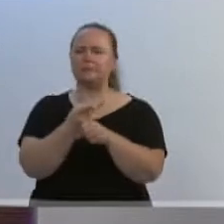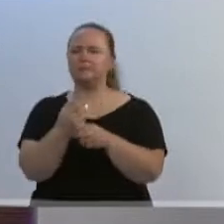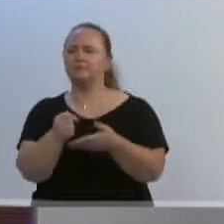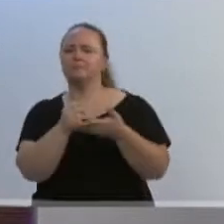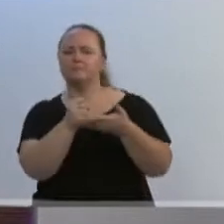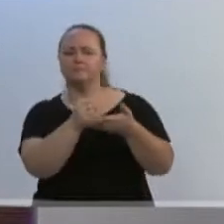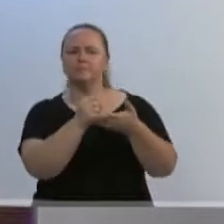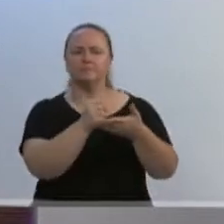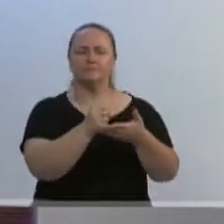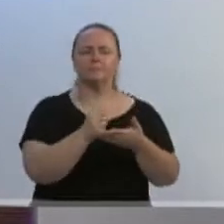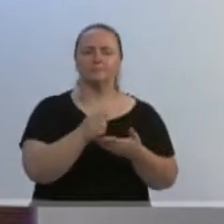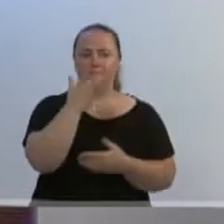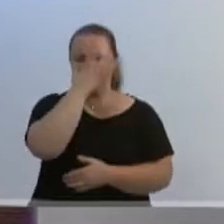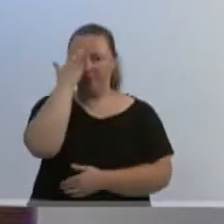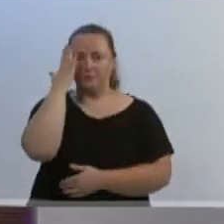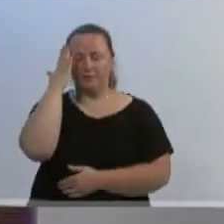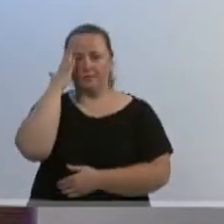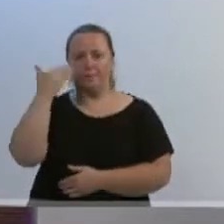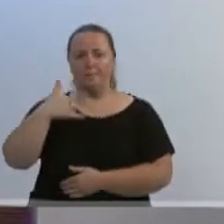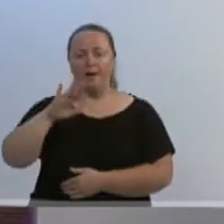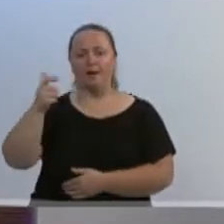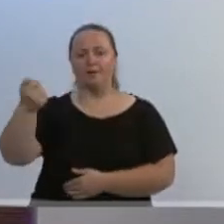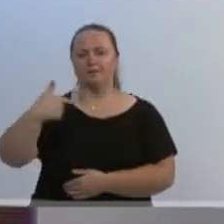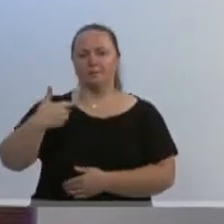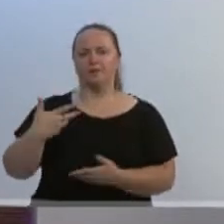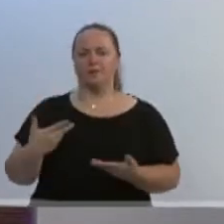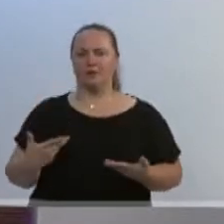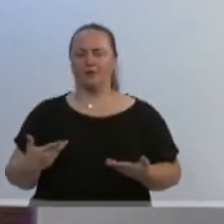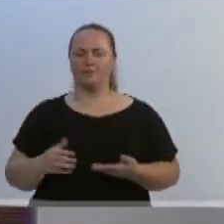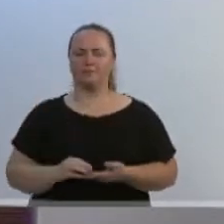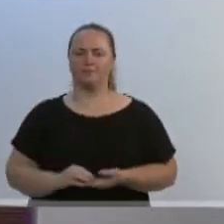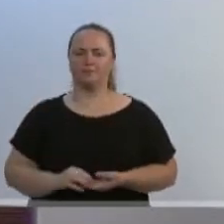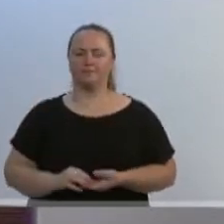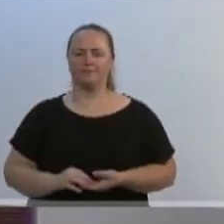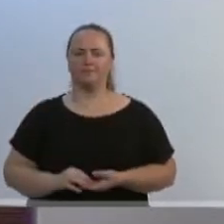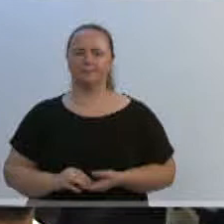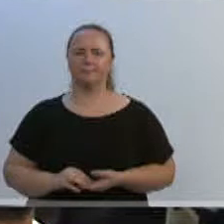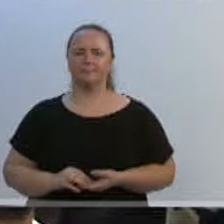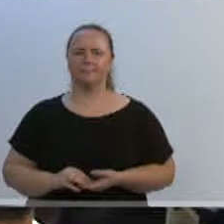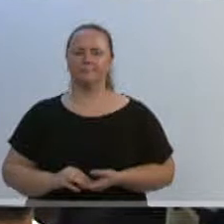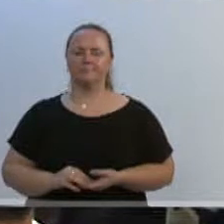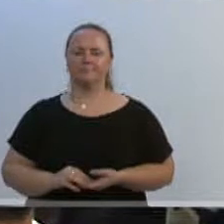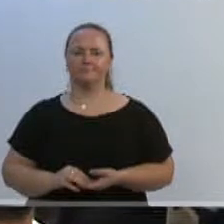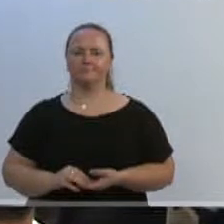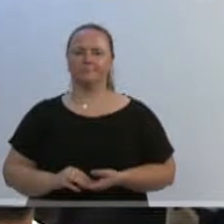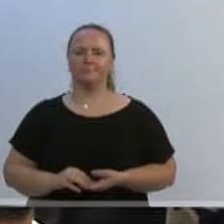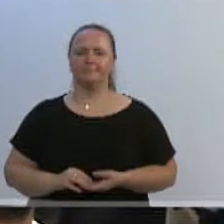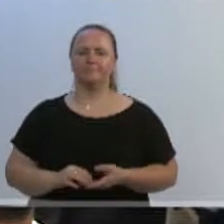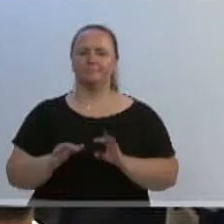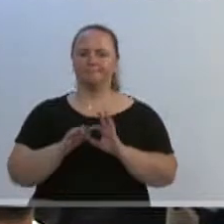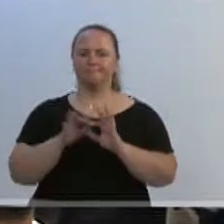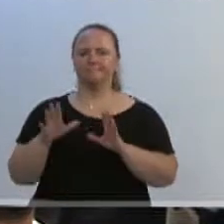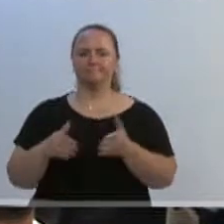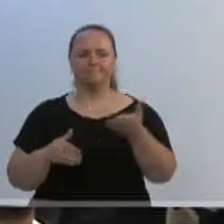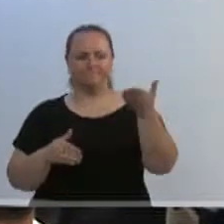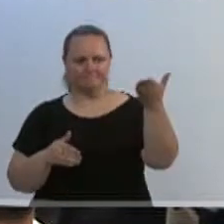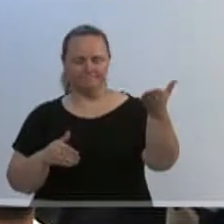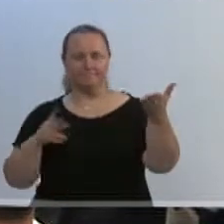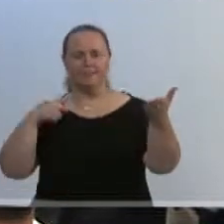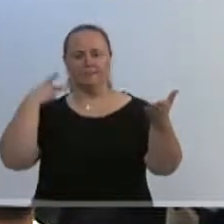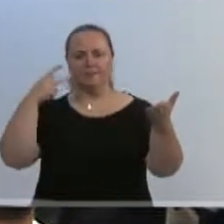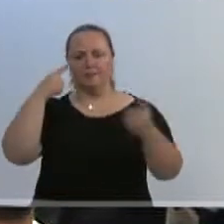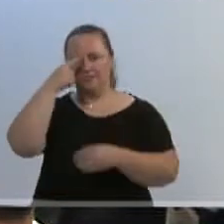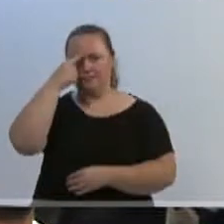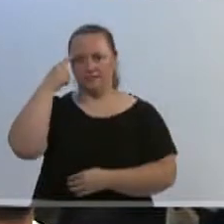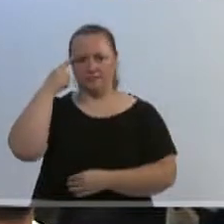pessoas que sabem mais do que eu sobre o assunto. Concedo a parte a Vossa Excelência antes de eu continuar. Com autorização do orador, vereador